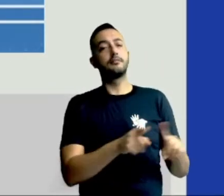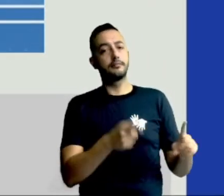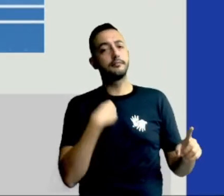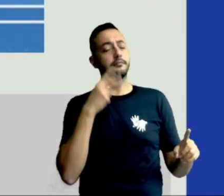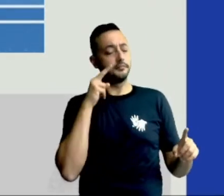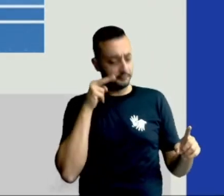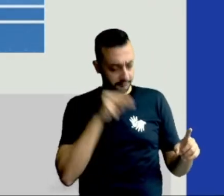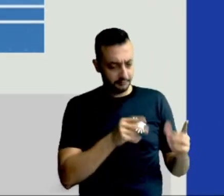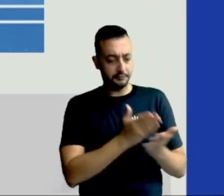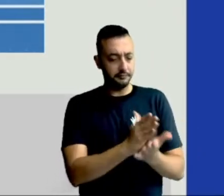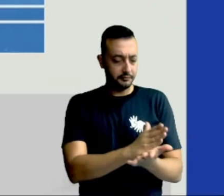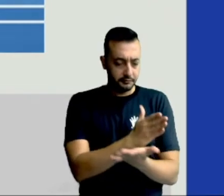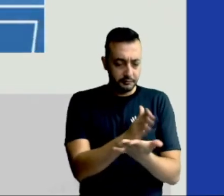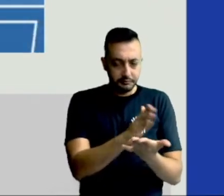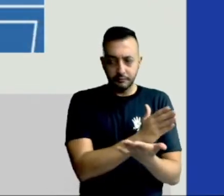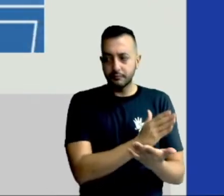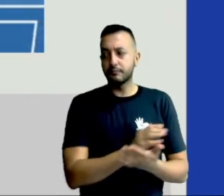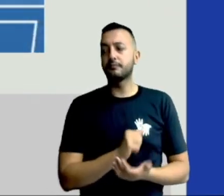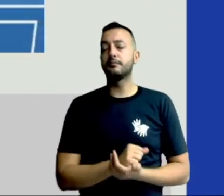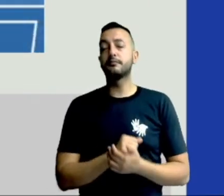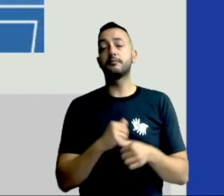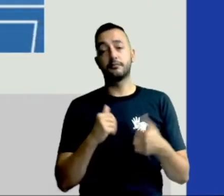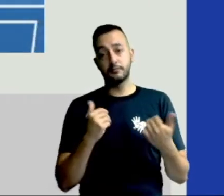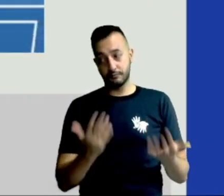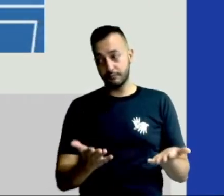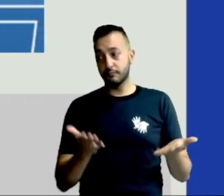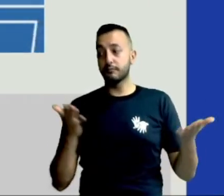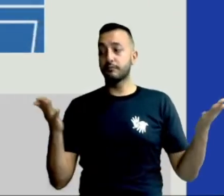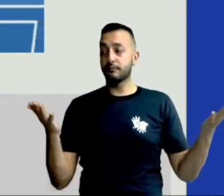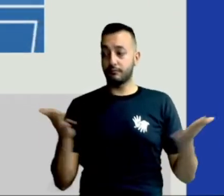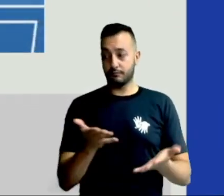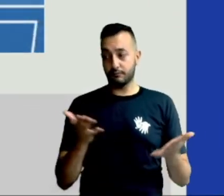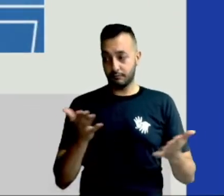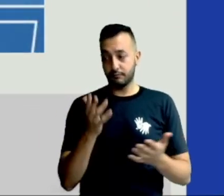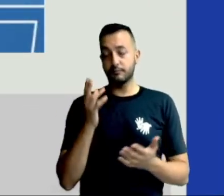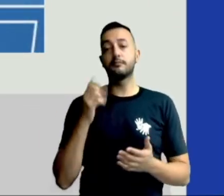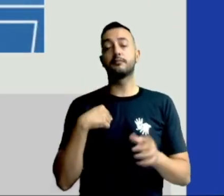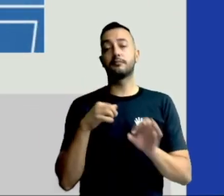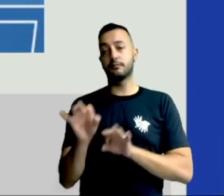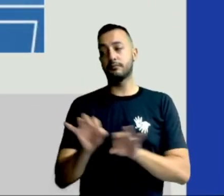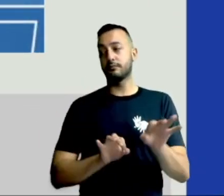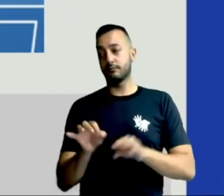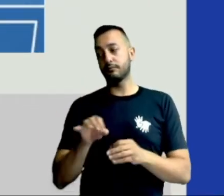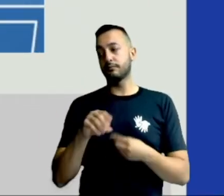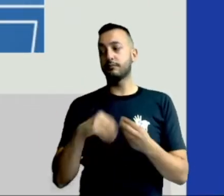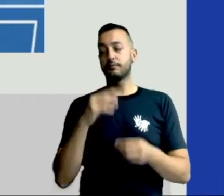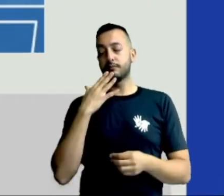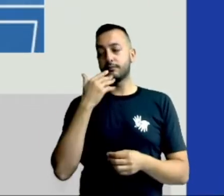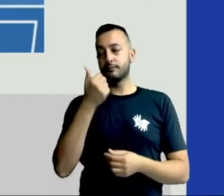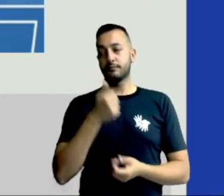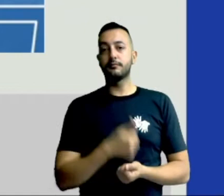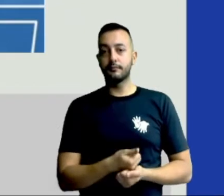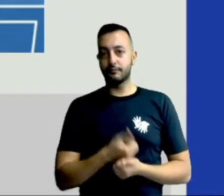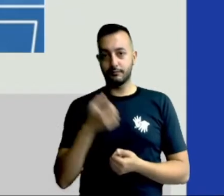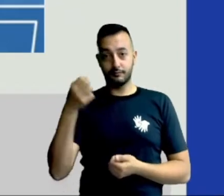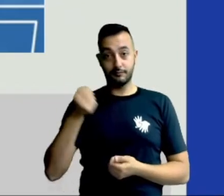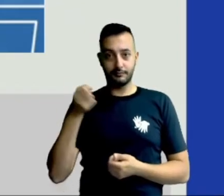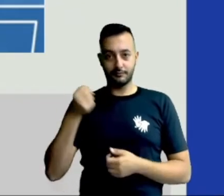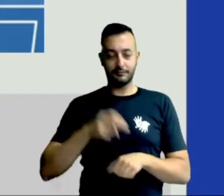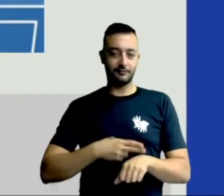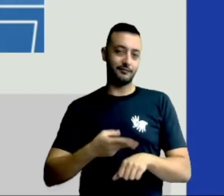vê-las separadas. Bem, agora vou preparar a minha mistura predileta. Leite